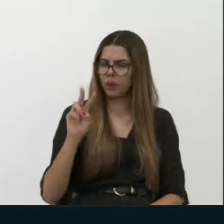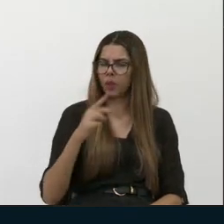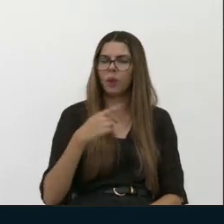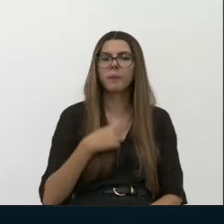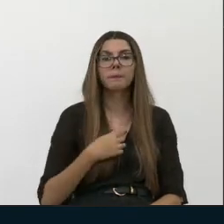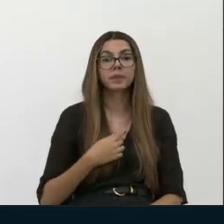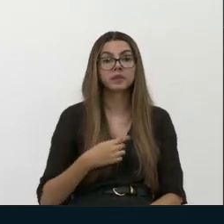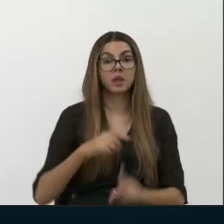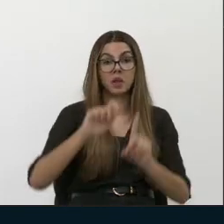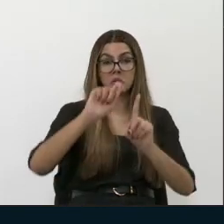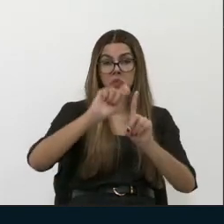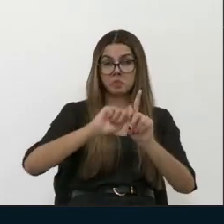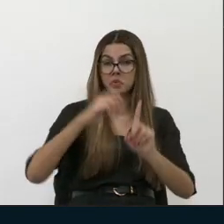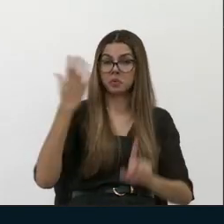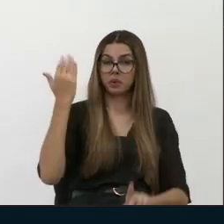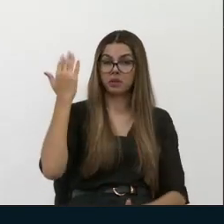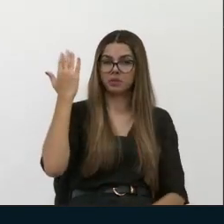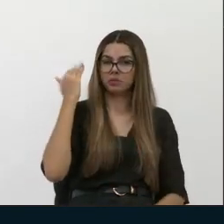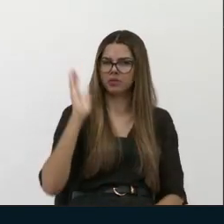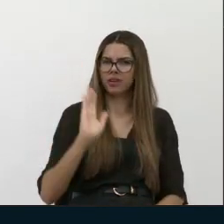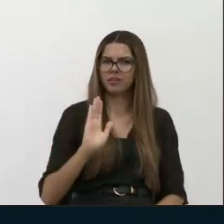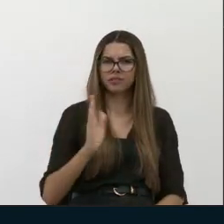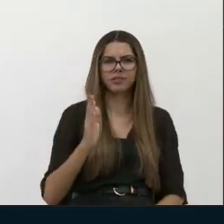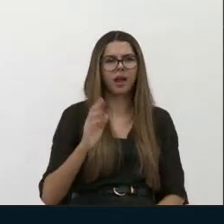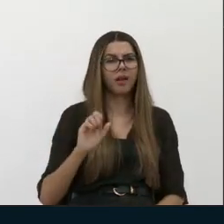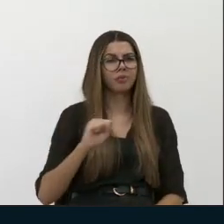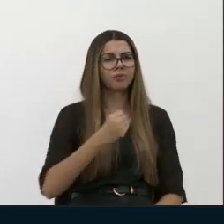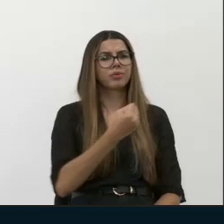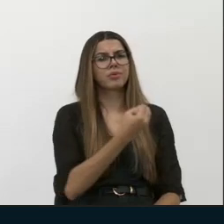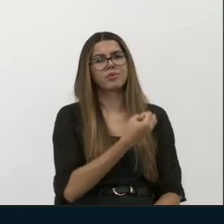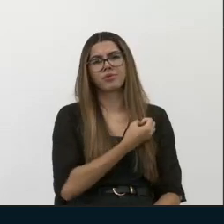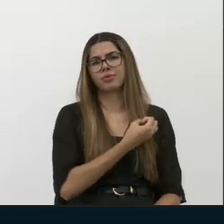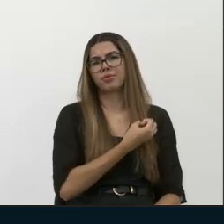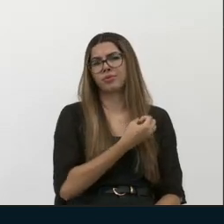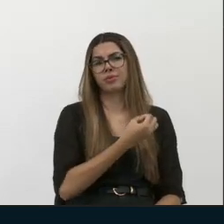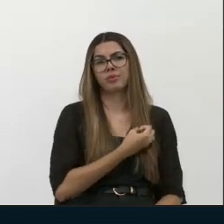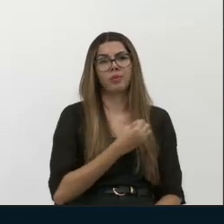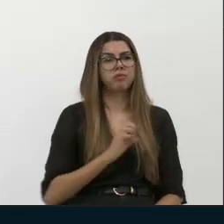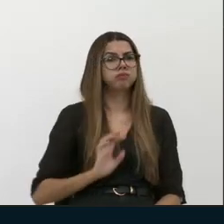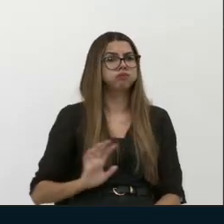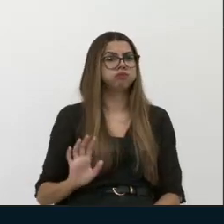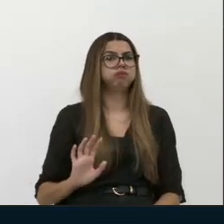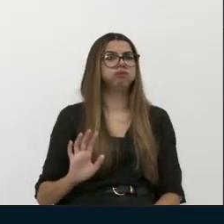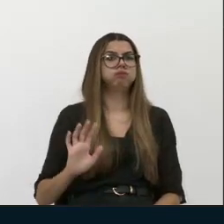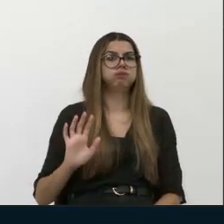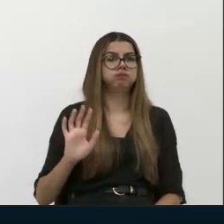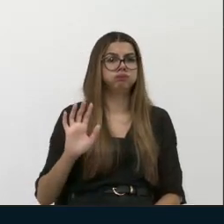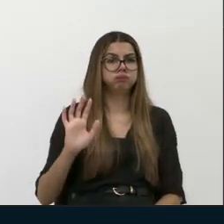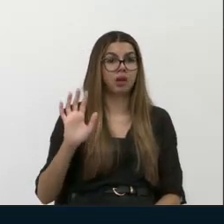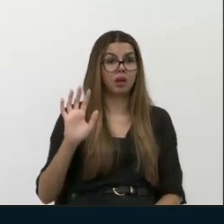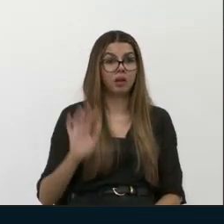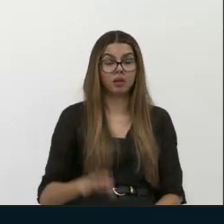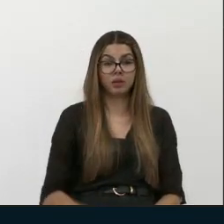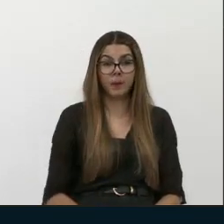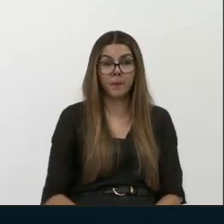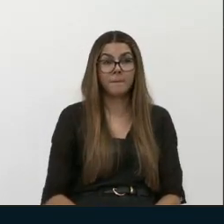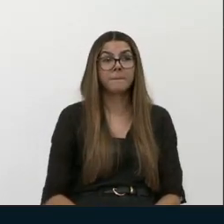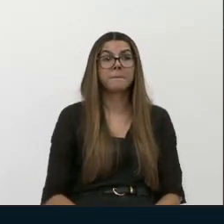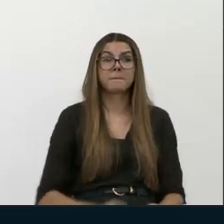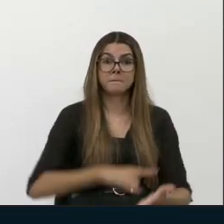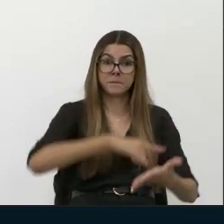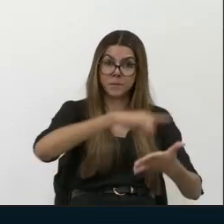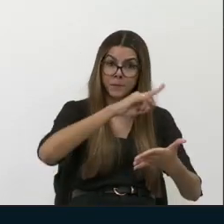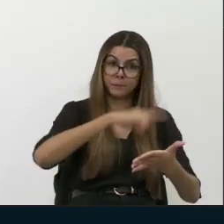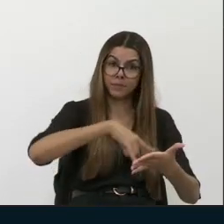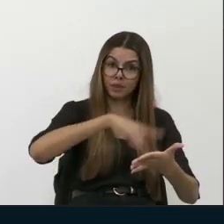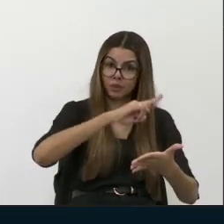meses atrás eu já mencionei os números, que é muito maior do que do ano passado, antes mesmo de ter um surto, e protocolei um